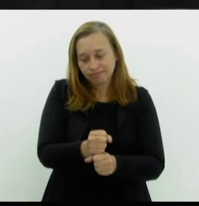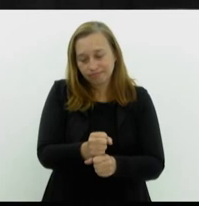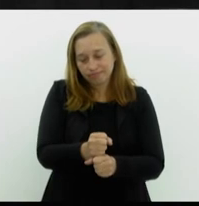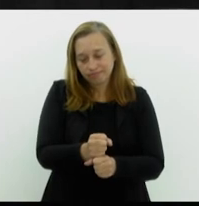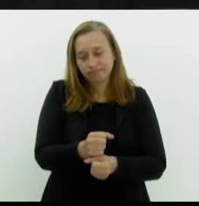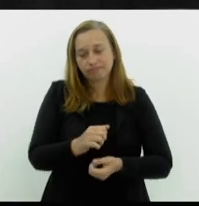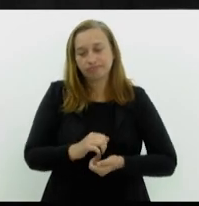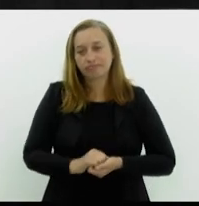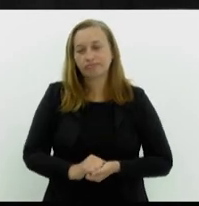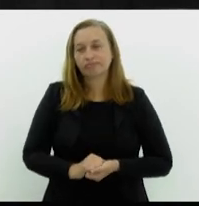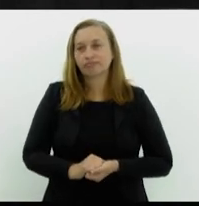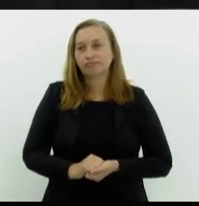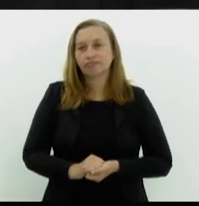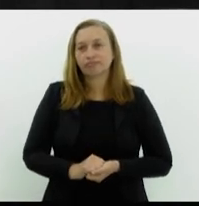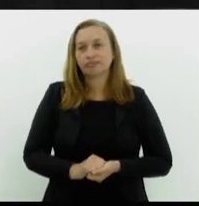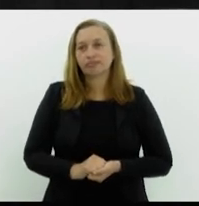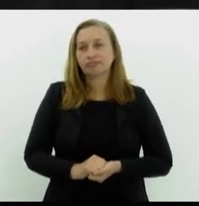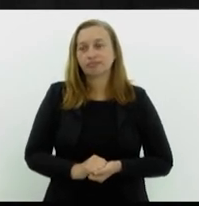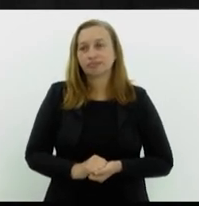remotas.